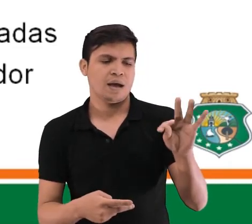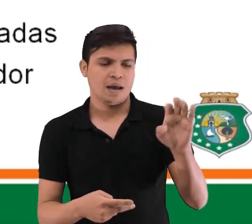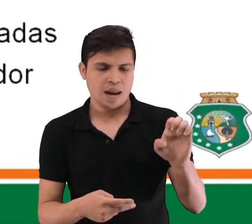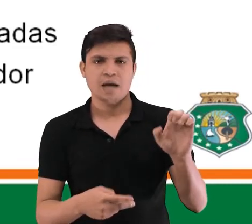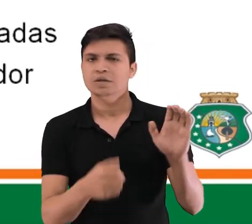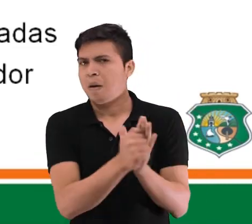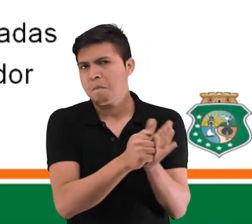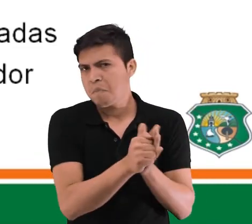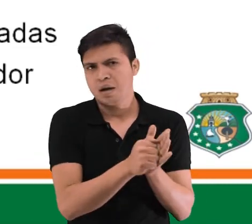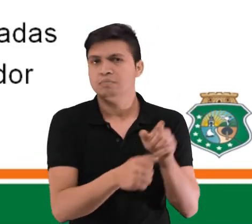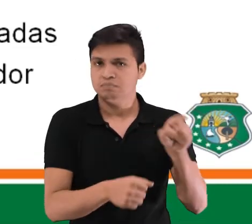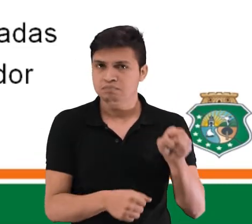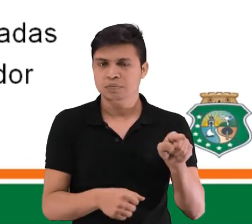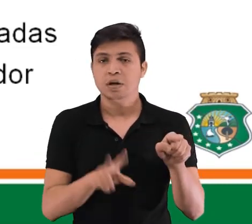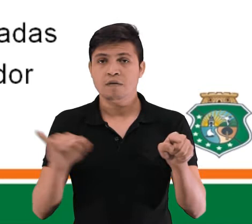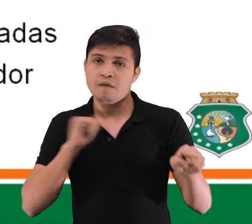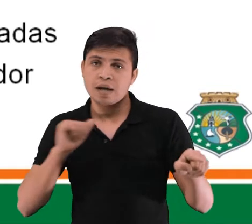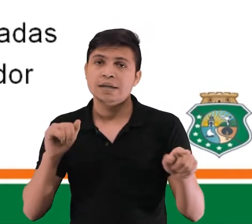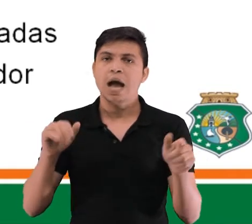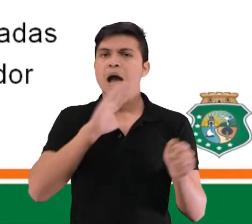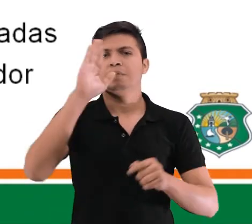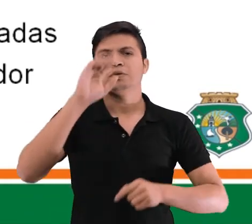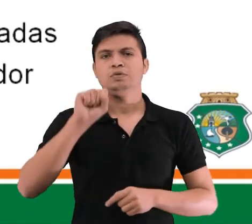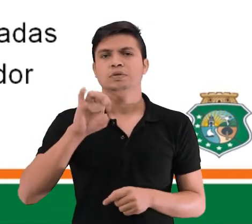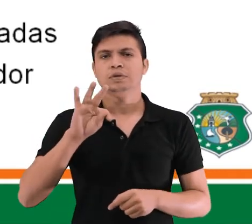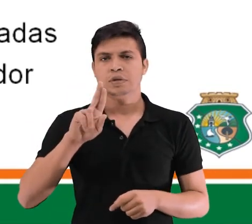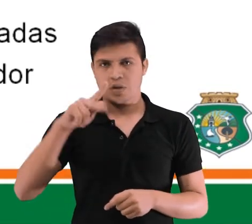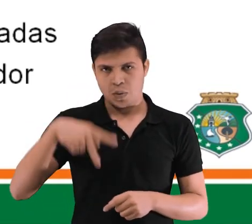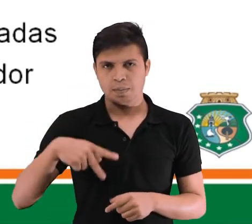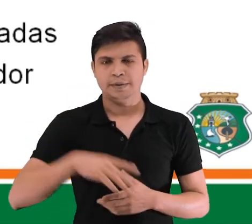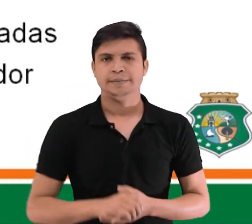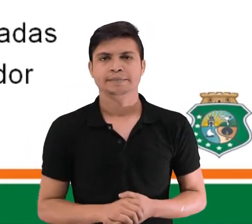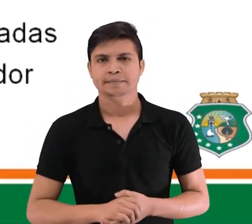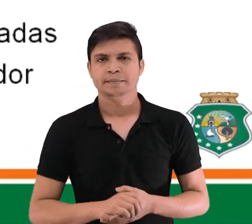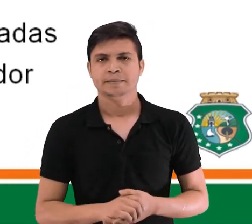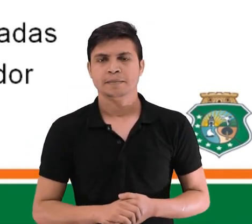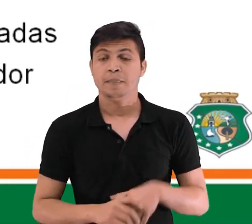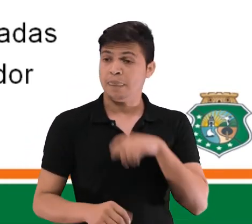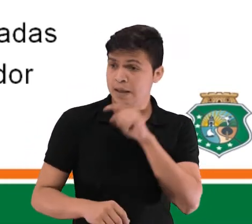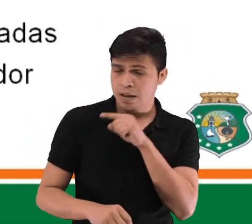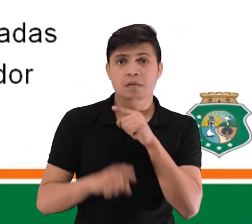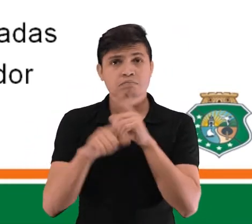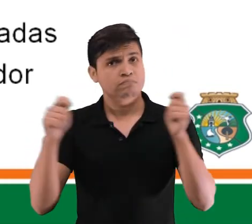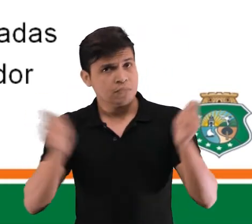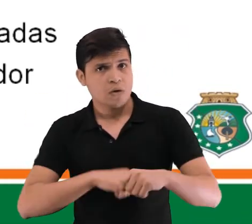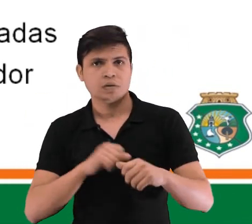ele vai ir diretamente para o setup. E do setup você pode